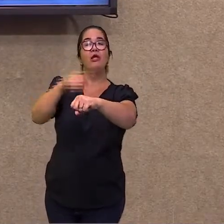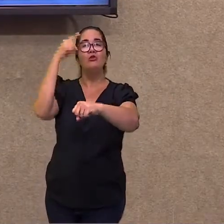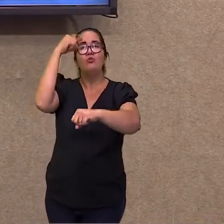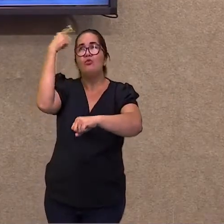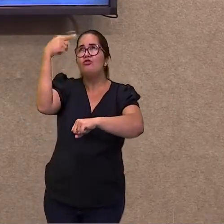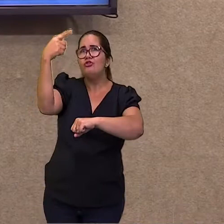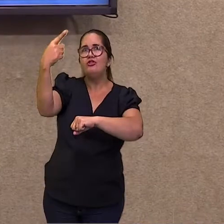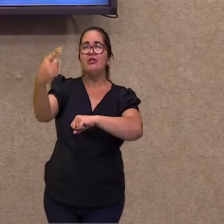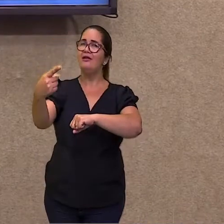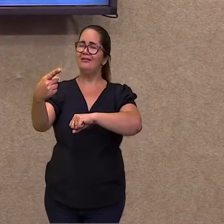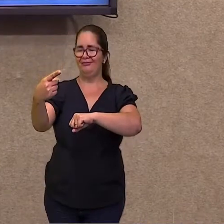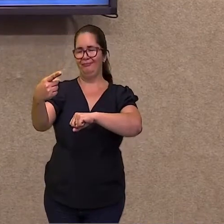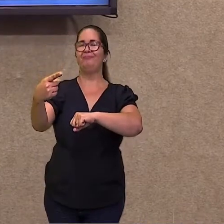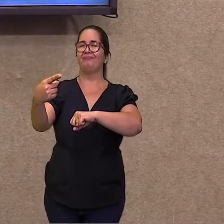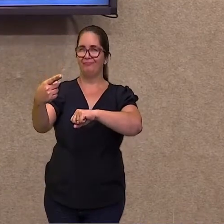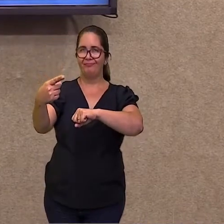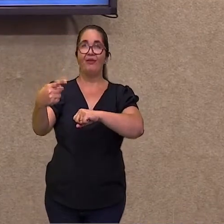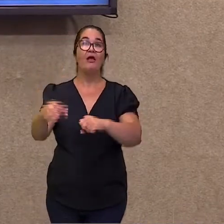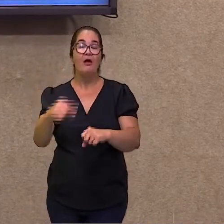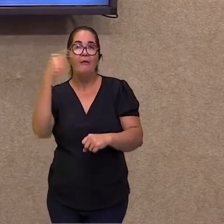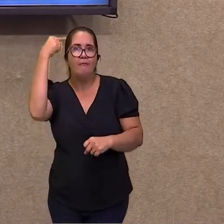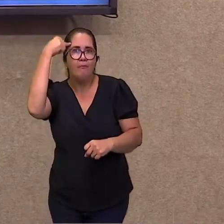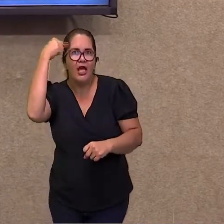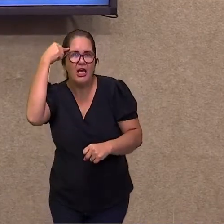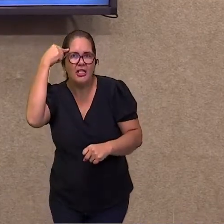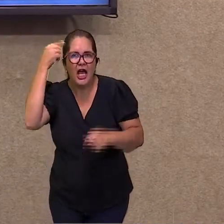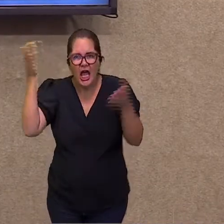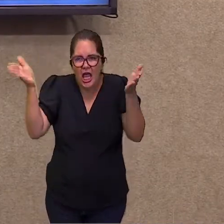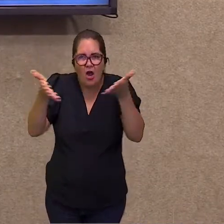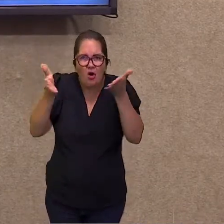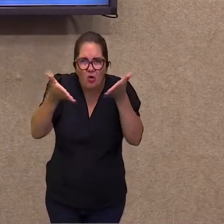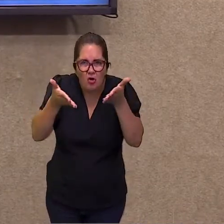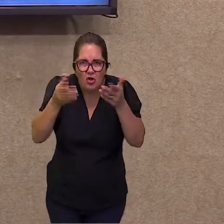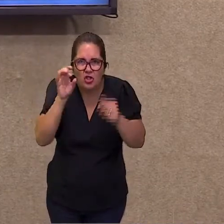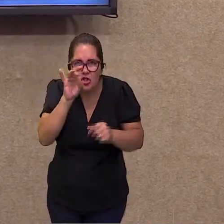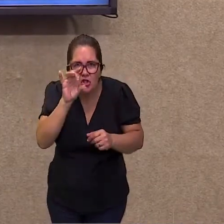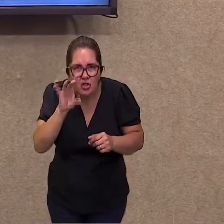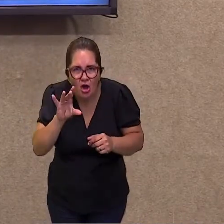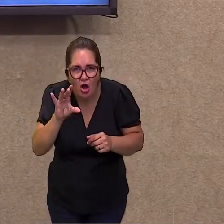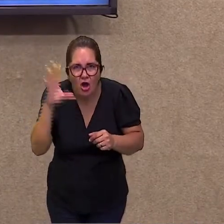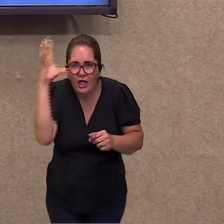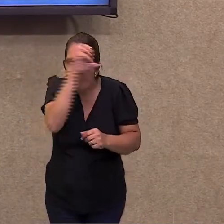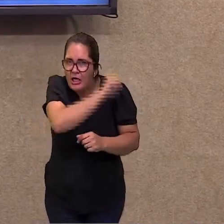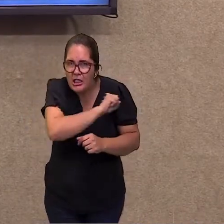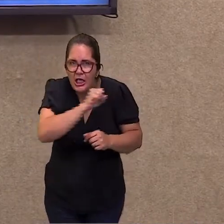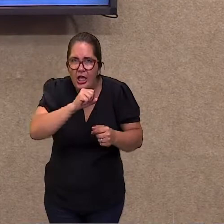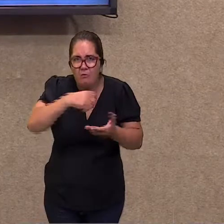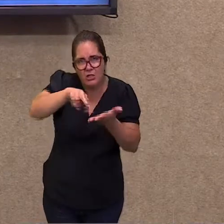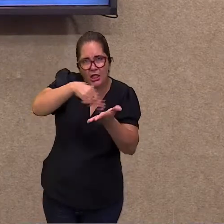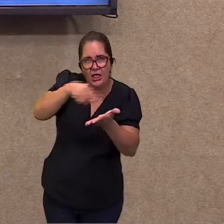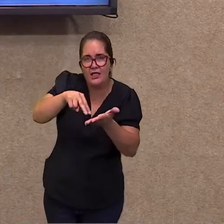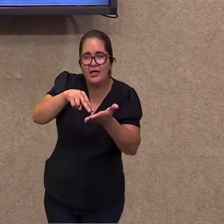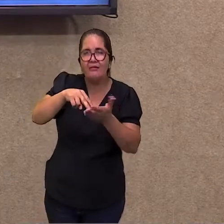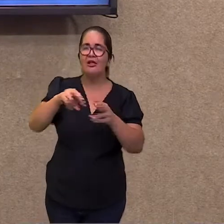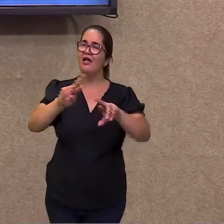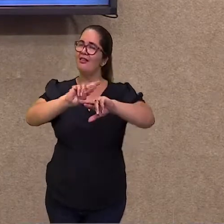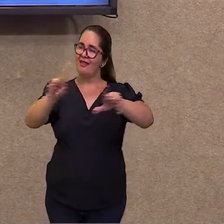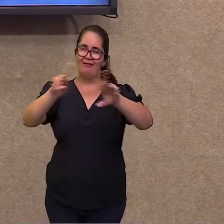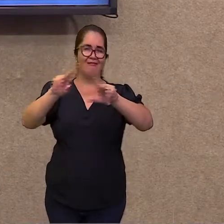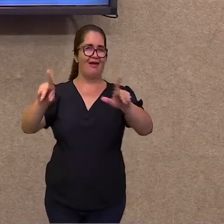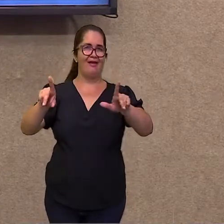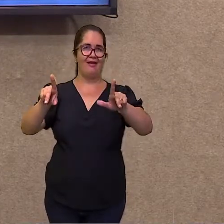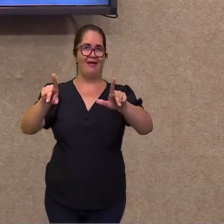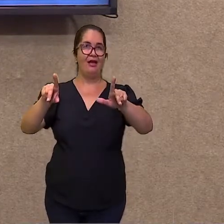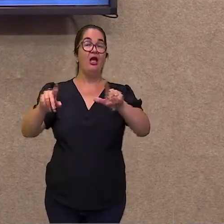não é só hoje não, gente. Lá na pré-história, eles já faziam registros, lógico, de forma diferente, com o que